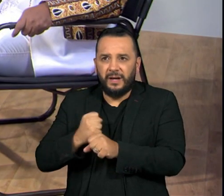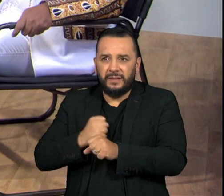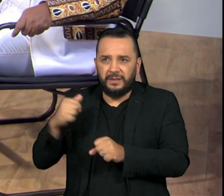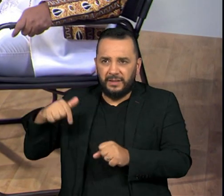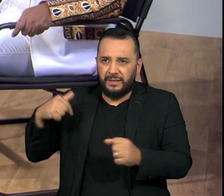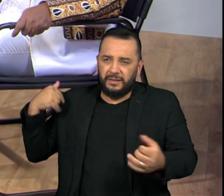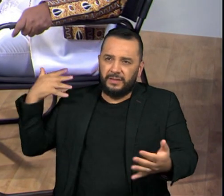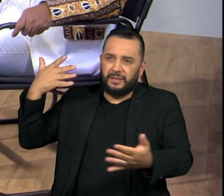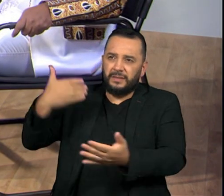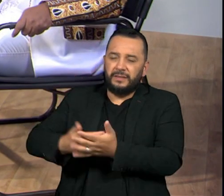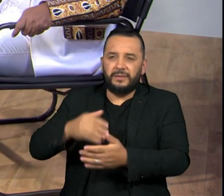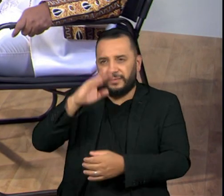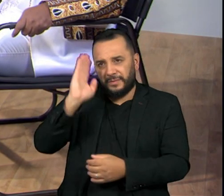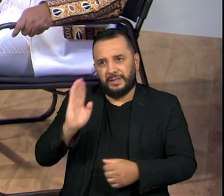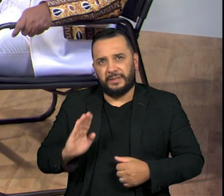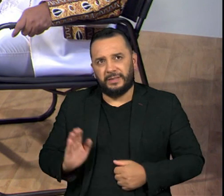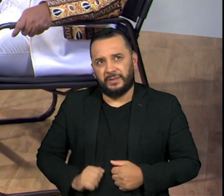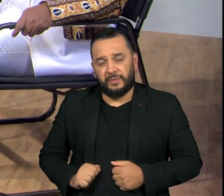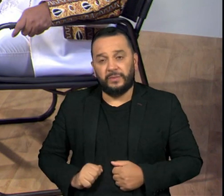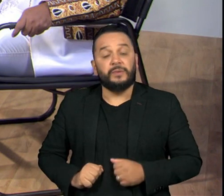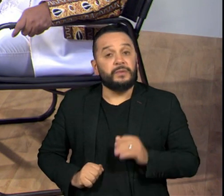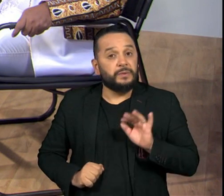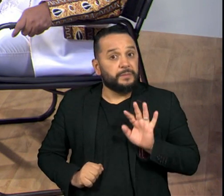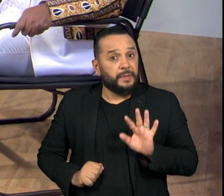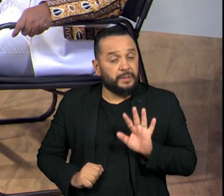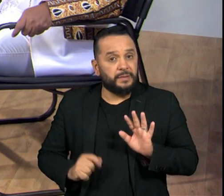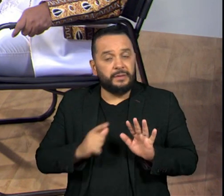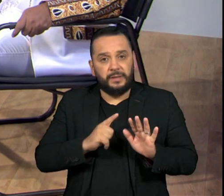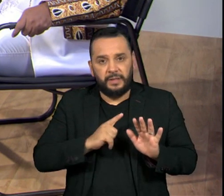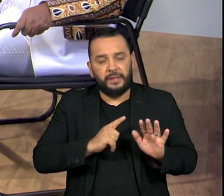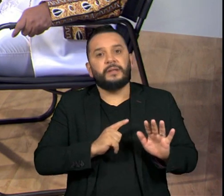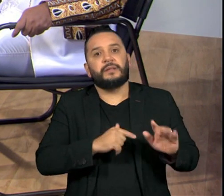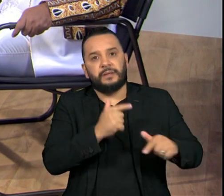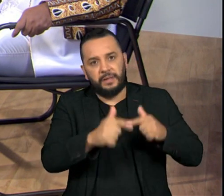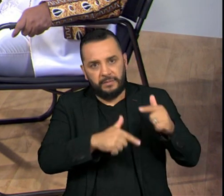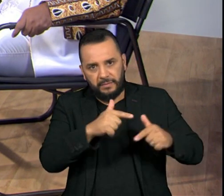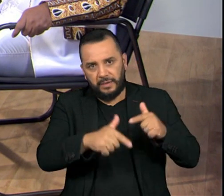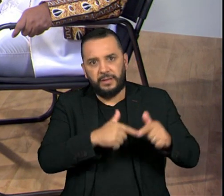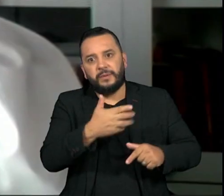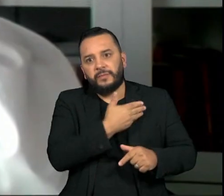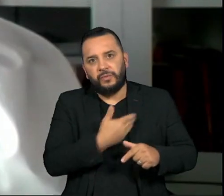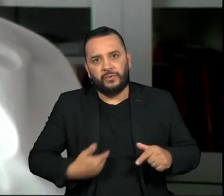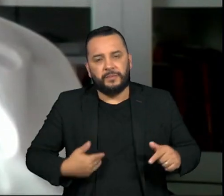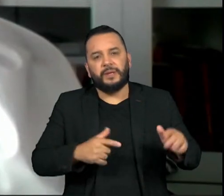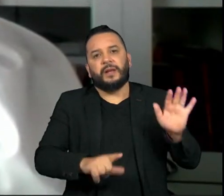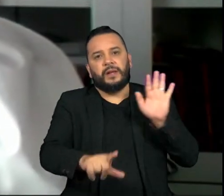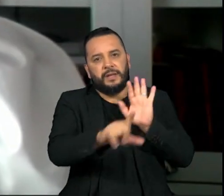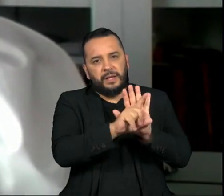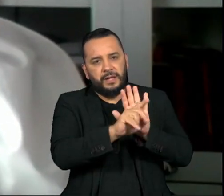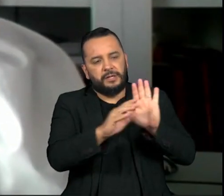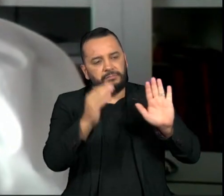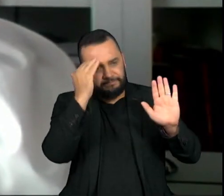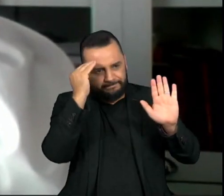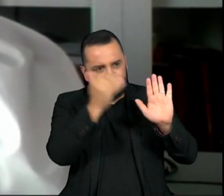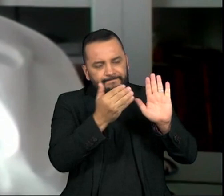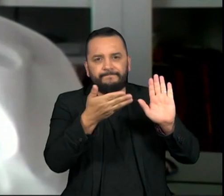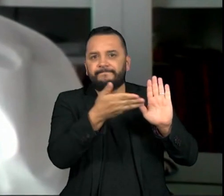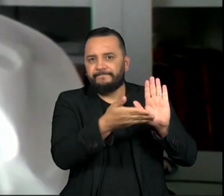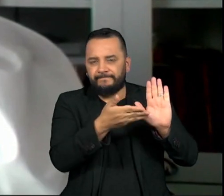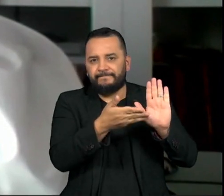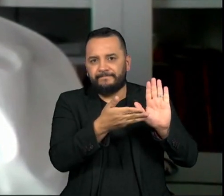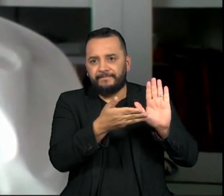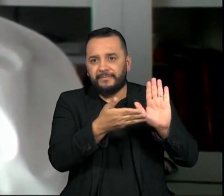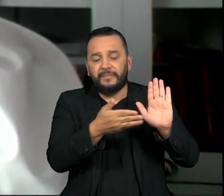direito de descumprir uma função pública determinada por lei sob o argumento de que